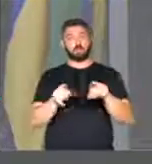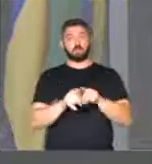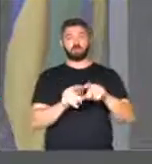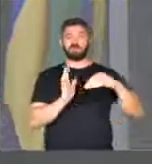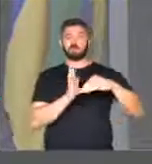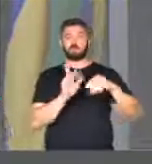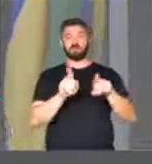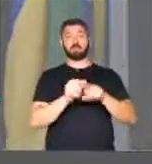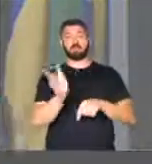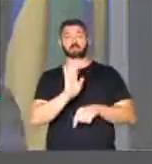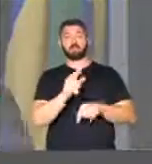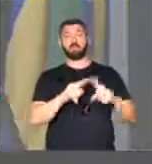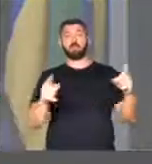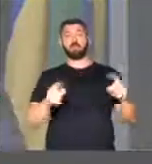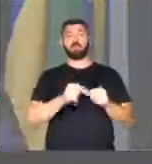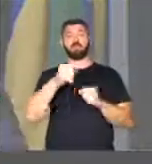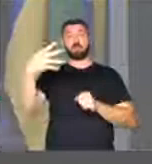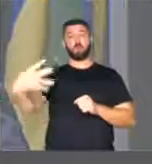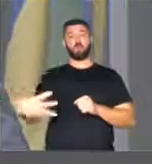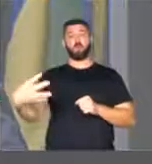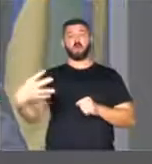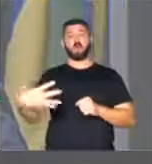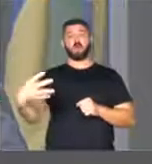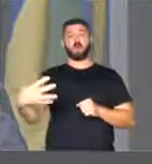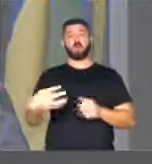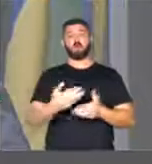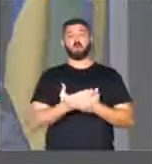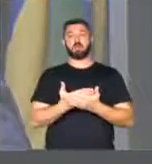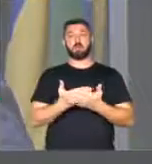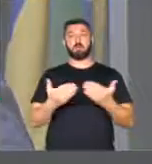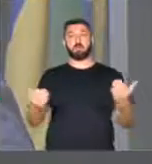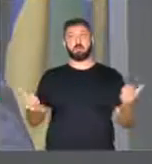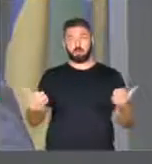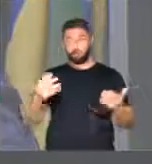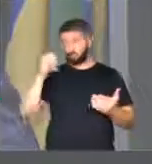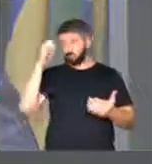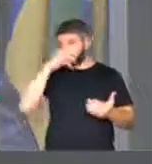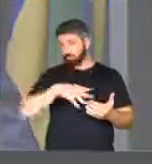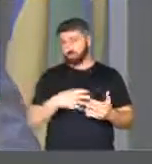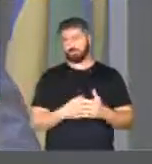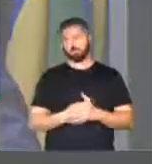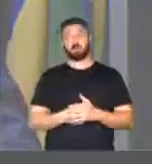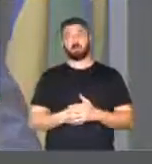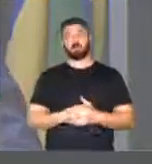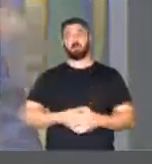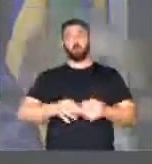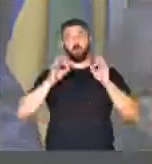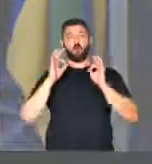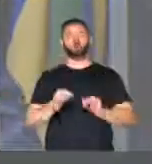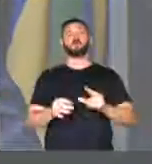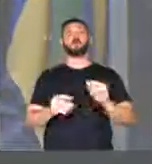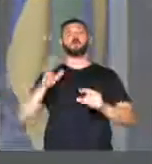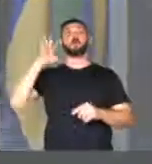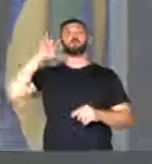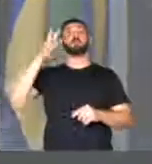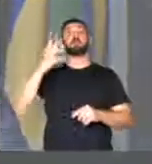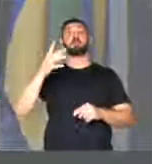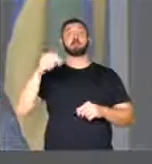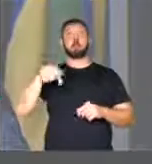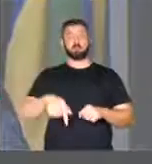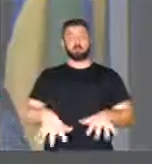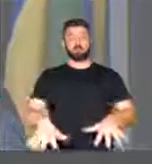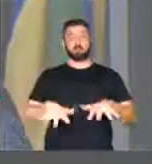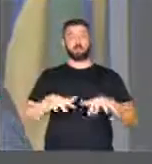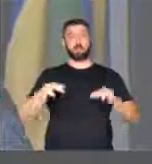do Senado, mas a colocando em quarto lugar com a derrota acachapante, confirmando que a decisão tomada por